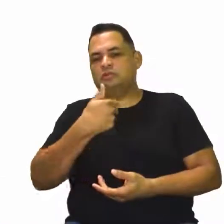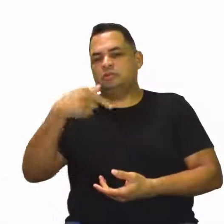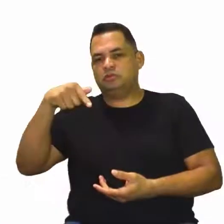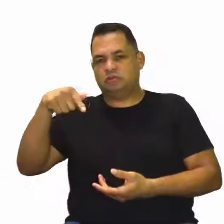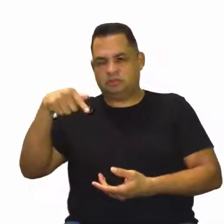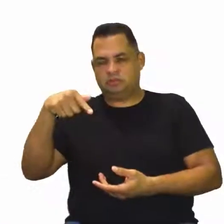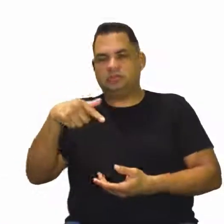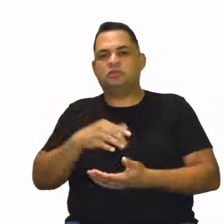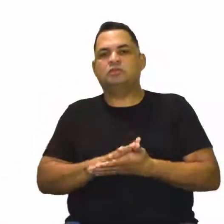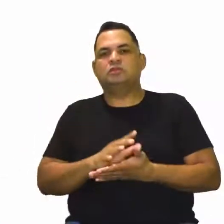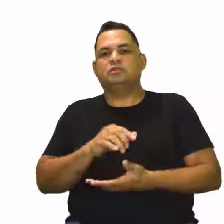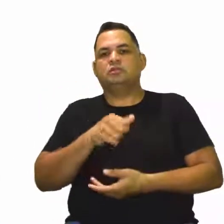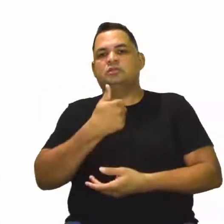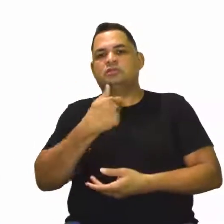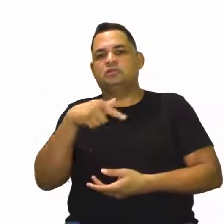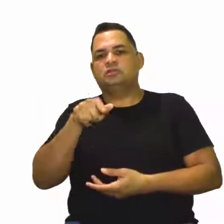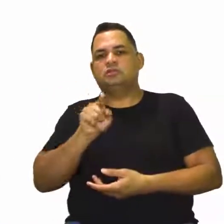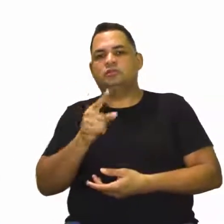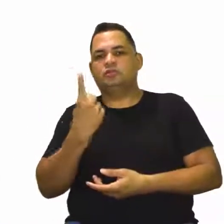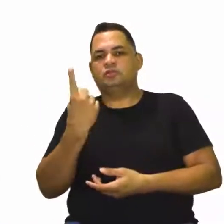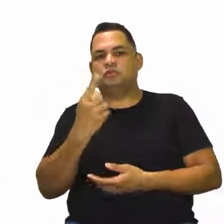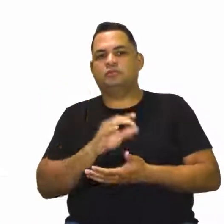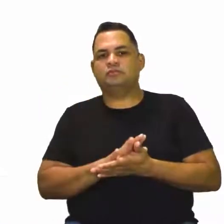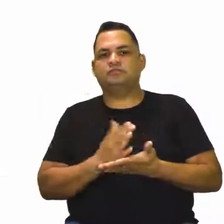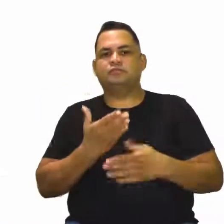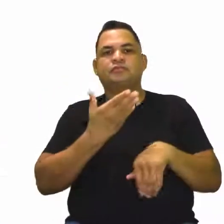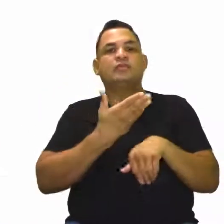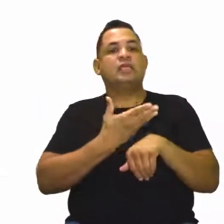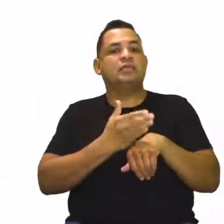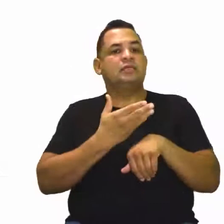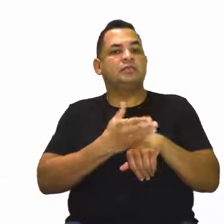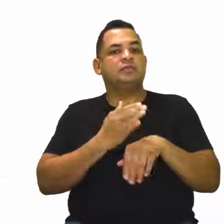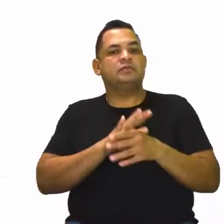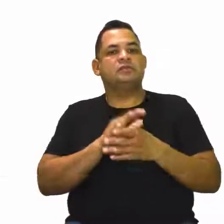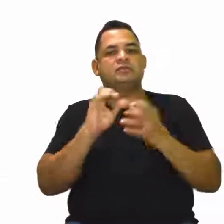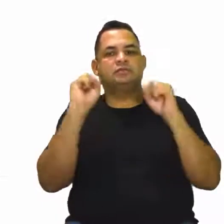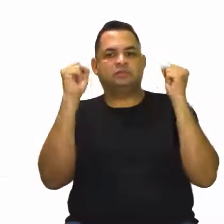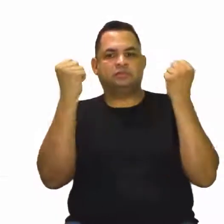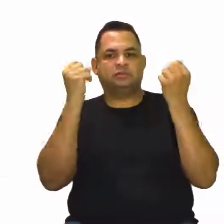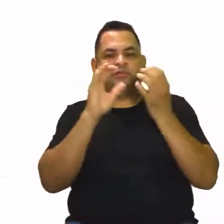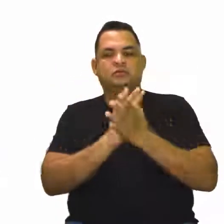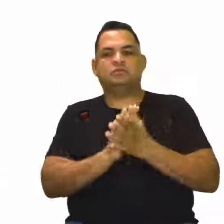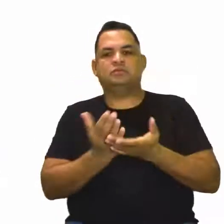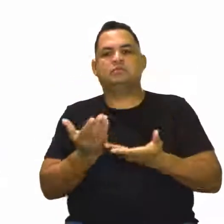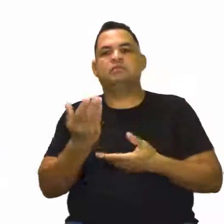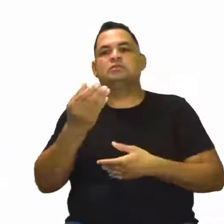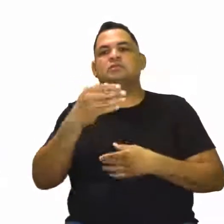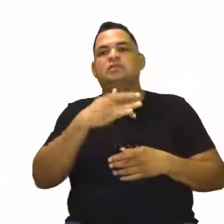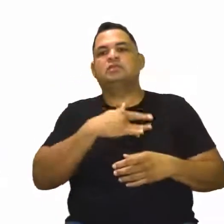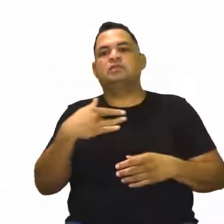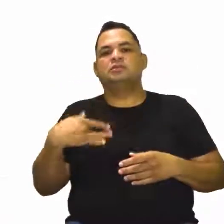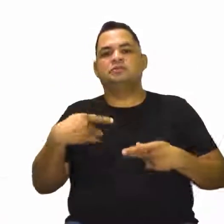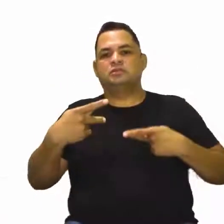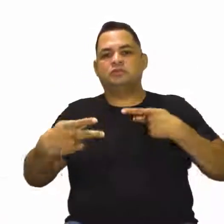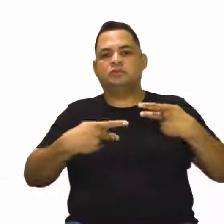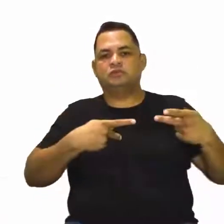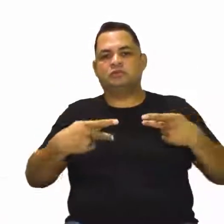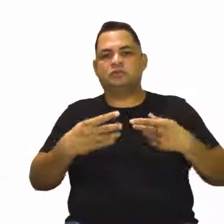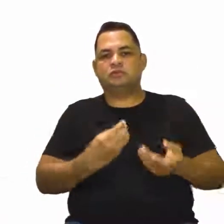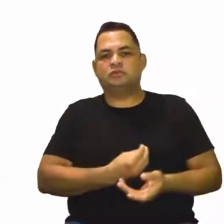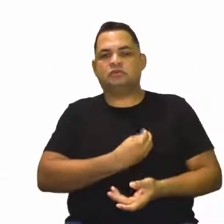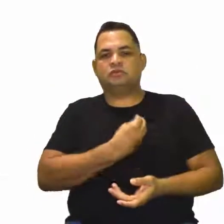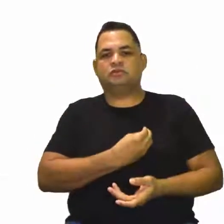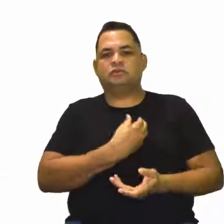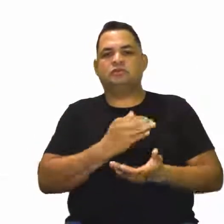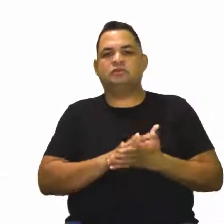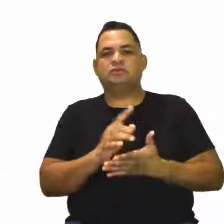aula 17.1, tá? Que é a aula de práticas de atividade física e saúde no projeto de vida. A